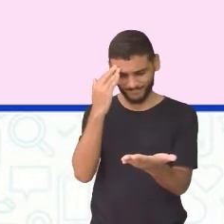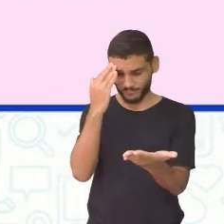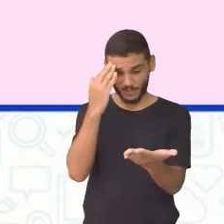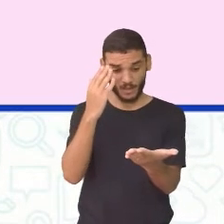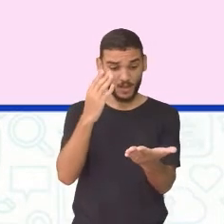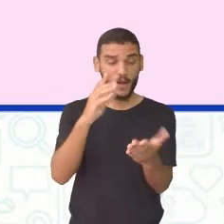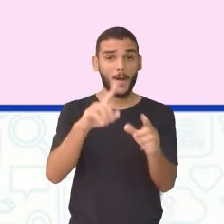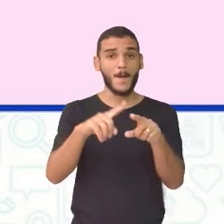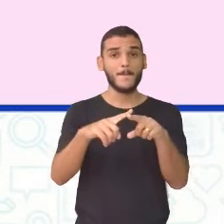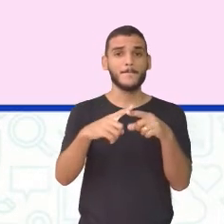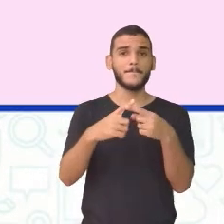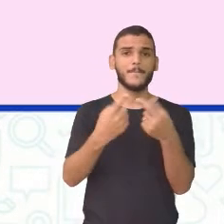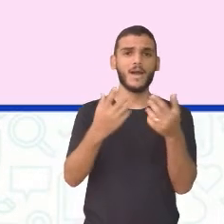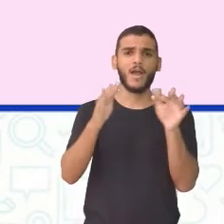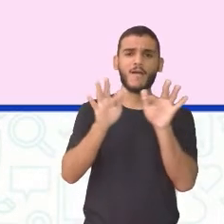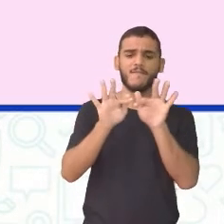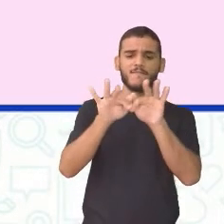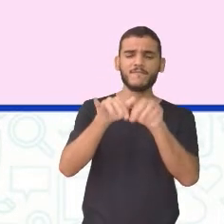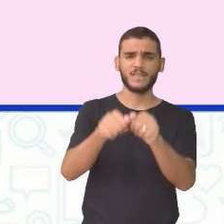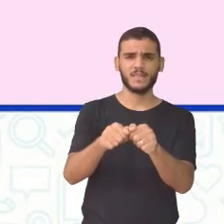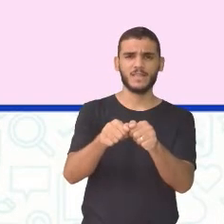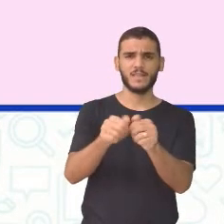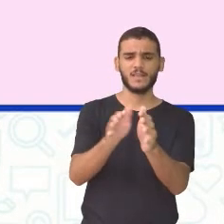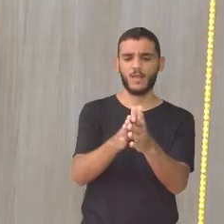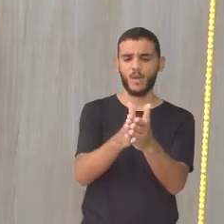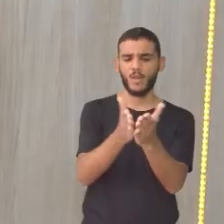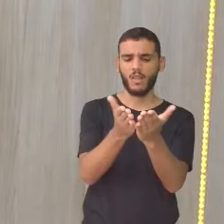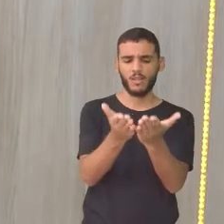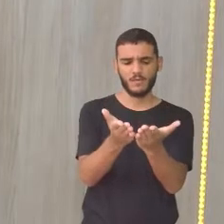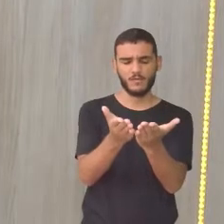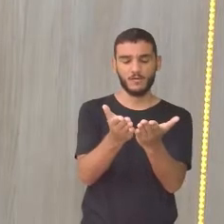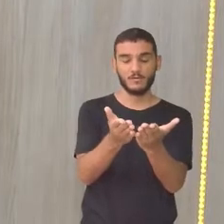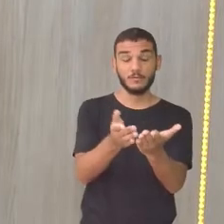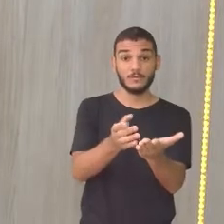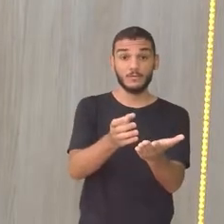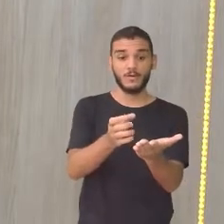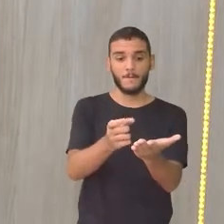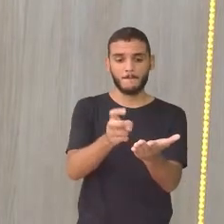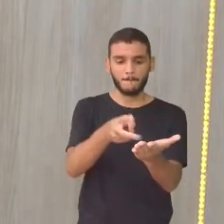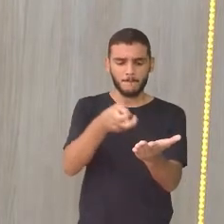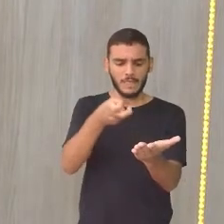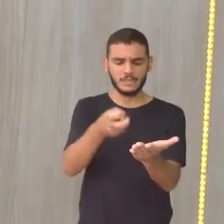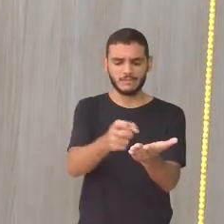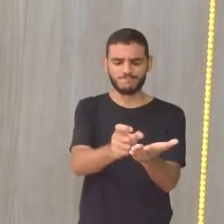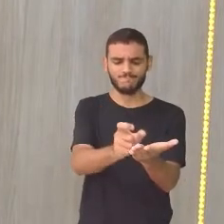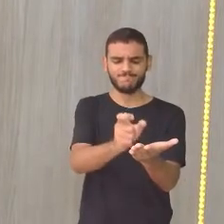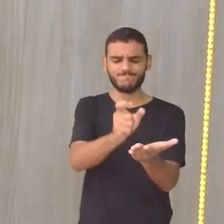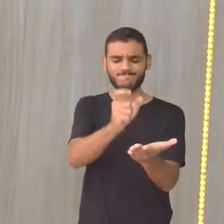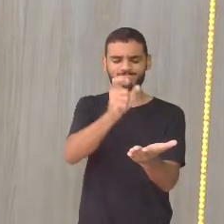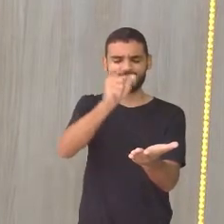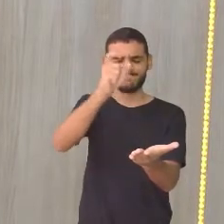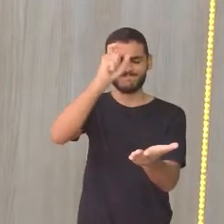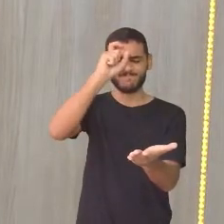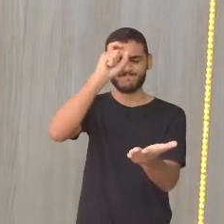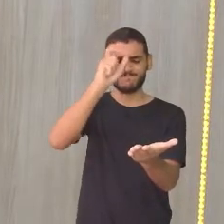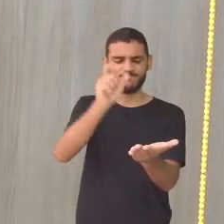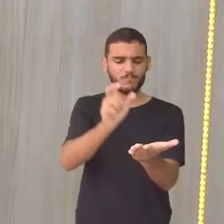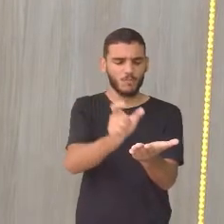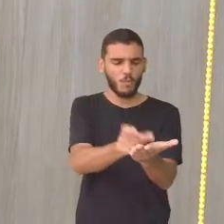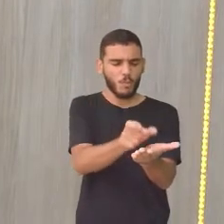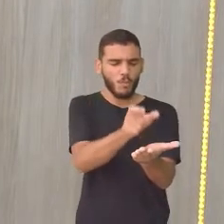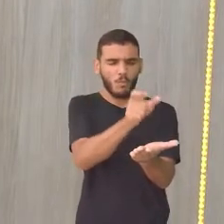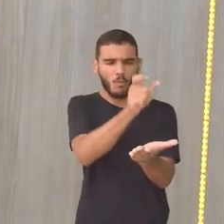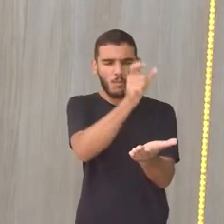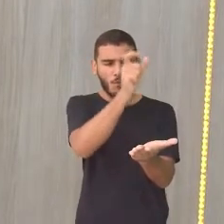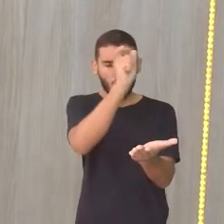a leitura do livro, você percebe a grandiosidade das ideias dadas por aquele autor. Então,